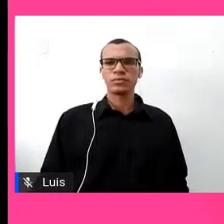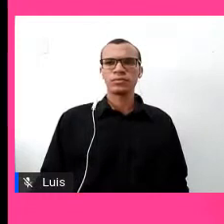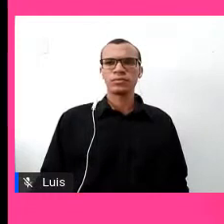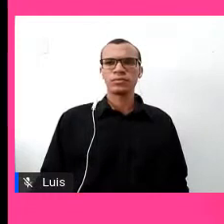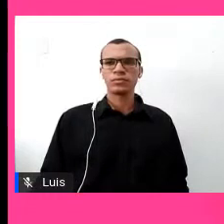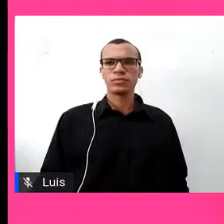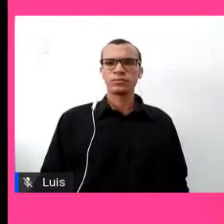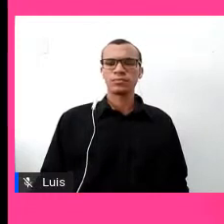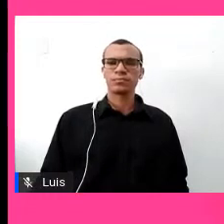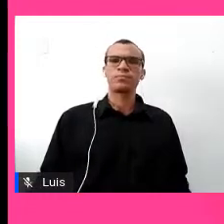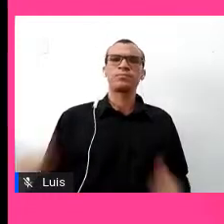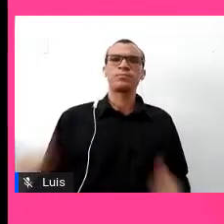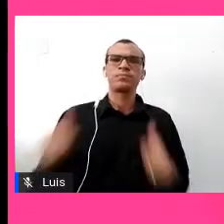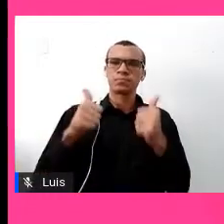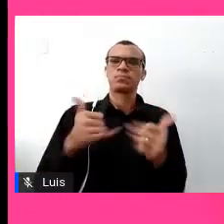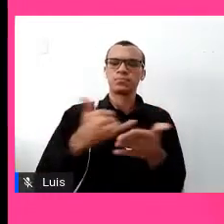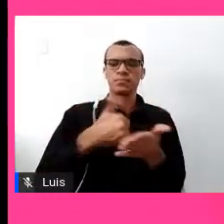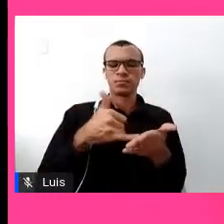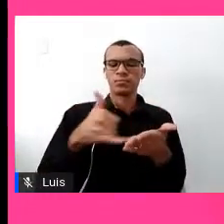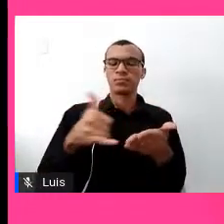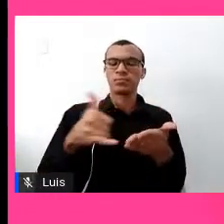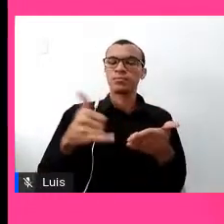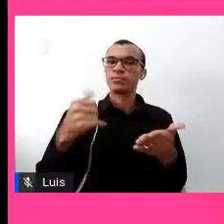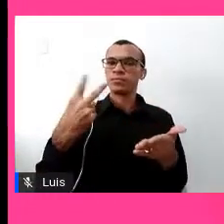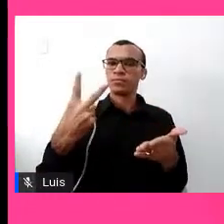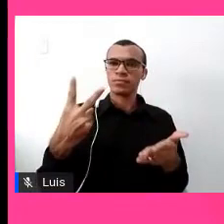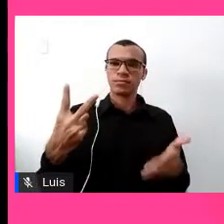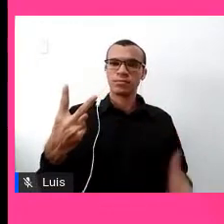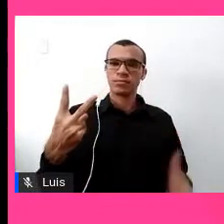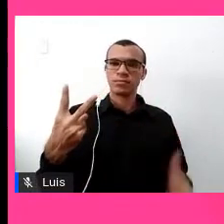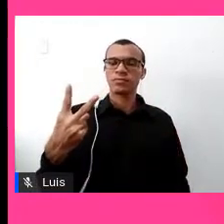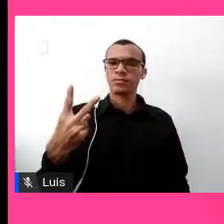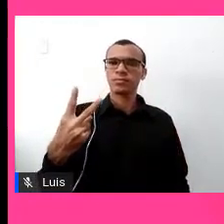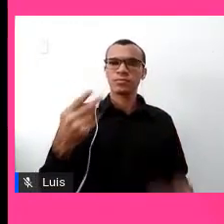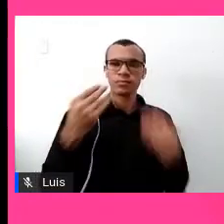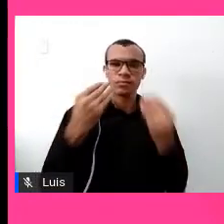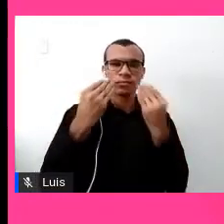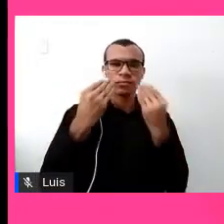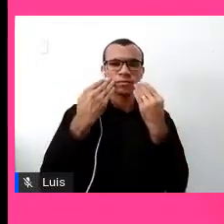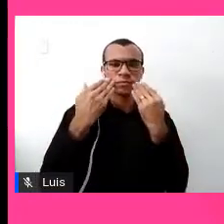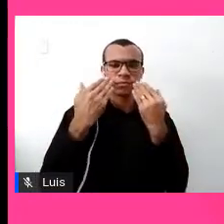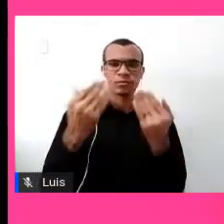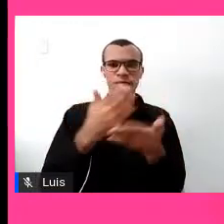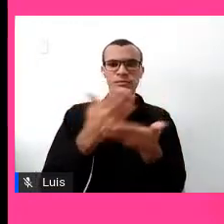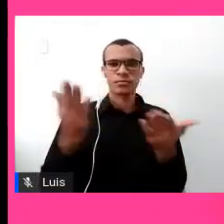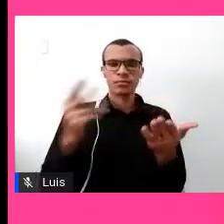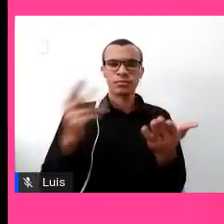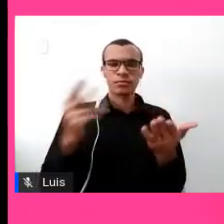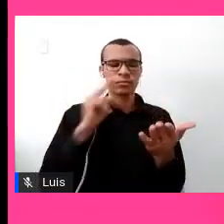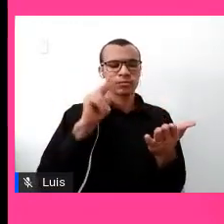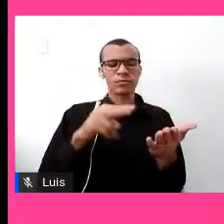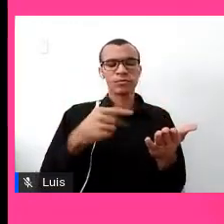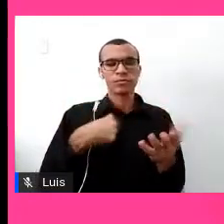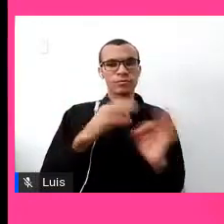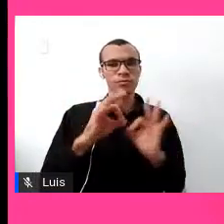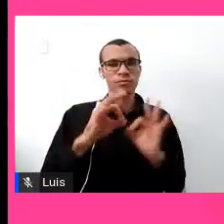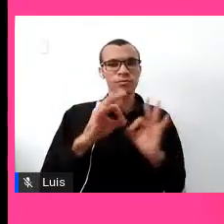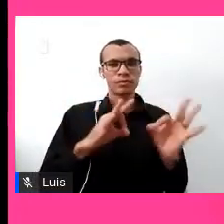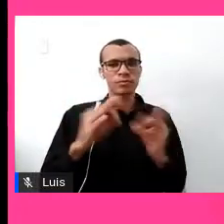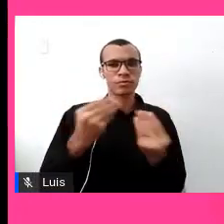Peguei duas canetas aqui, esferográficas, vou mostrar para vocês aqui como que eu vou fazer, então, esses riscos.